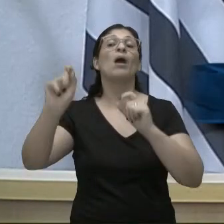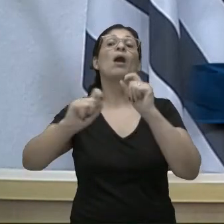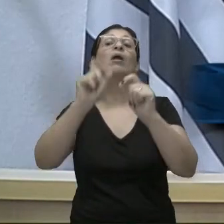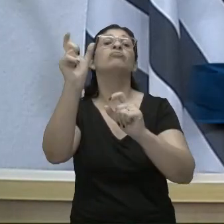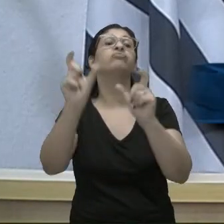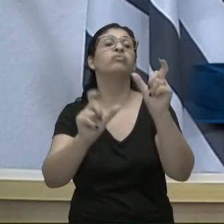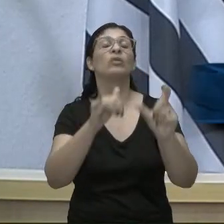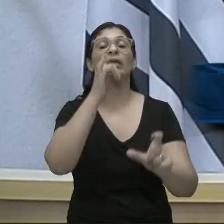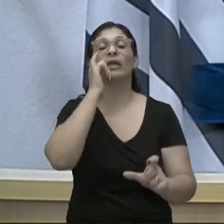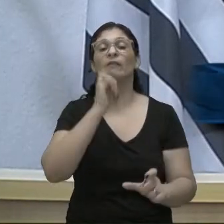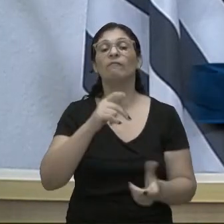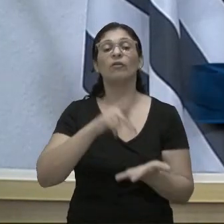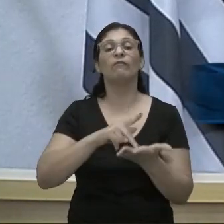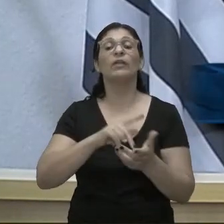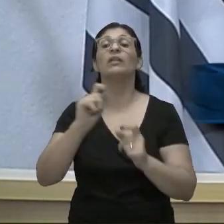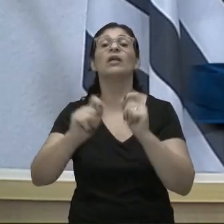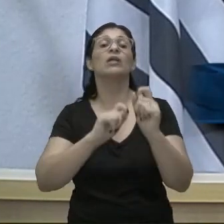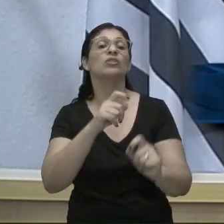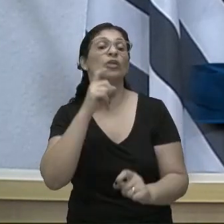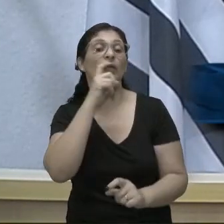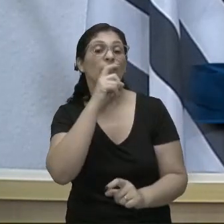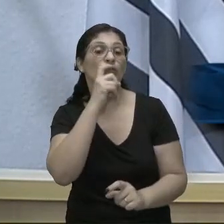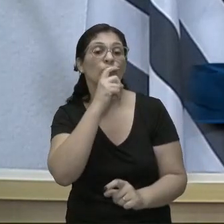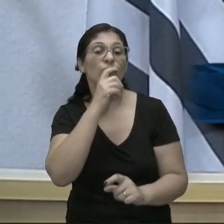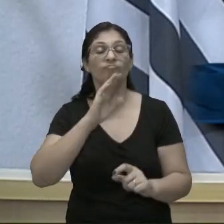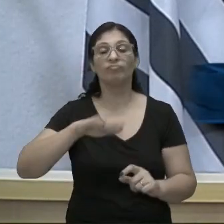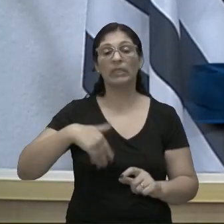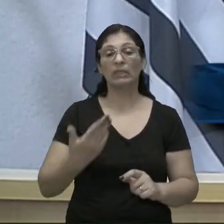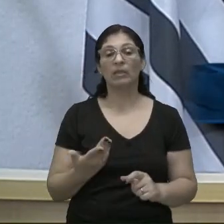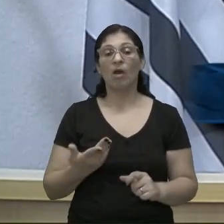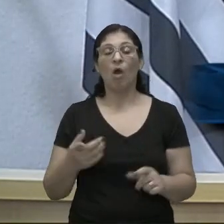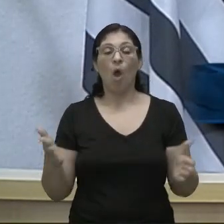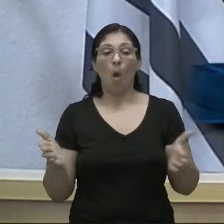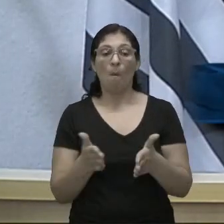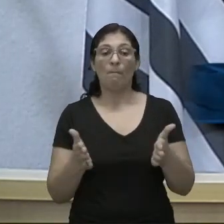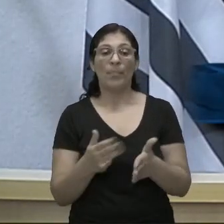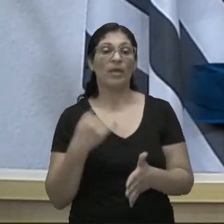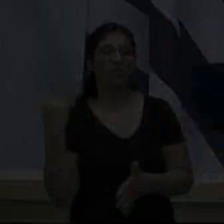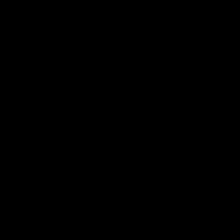e quem mentiu. Então vai ser uma fase muito importante, vai ter vários desdobramentos